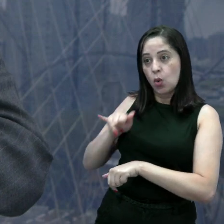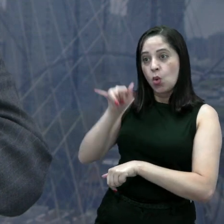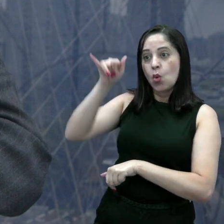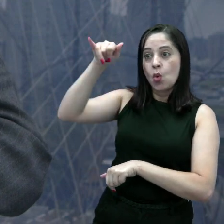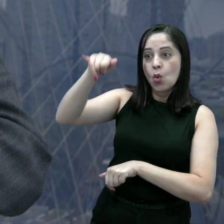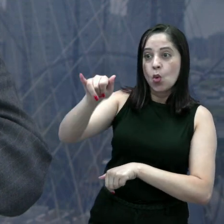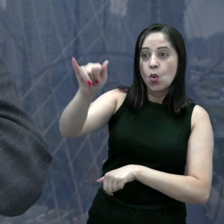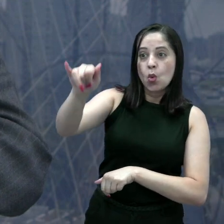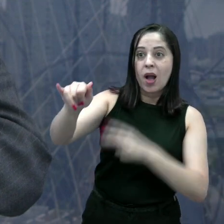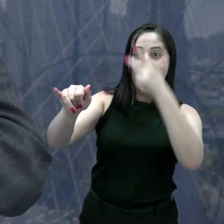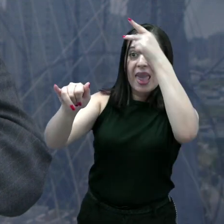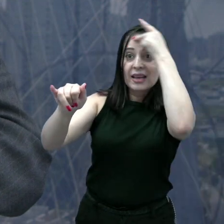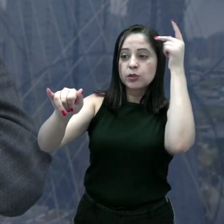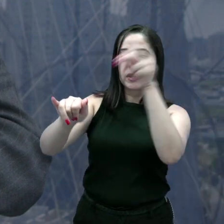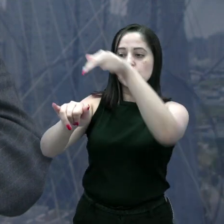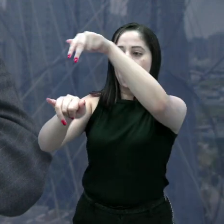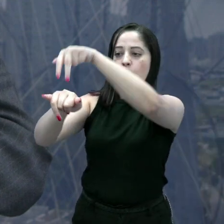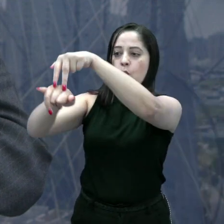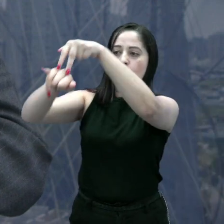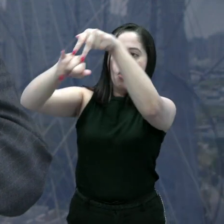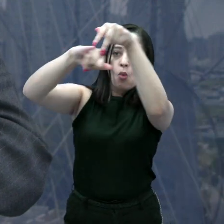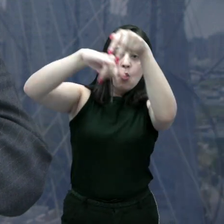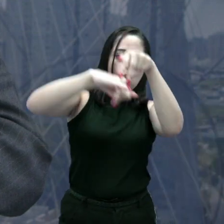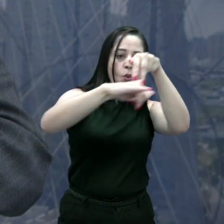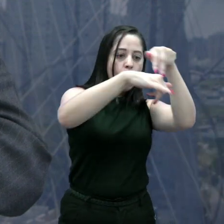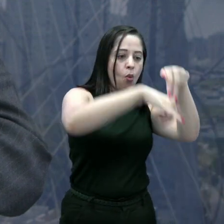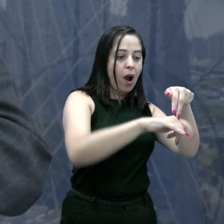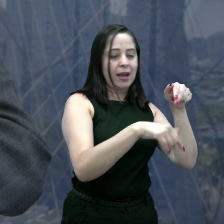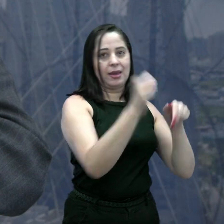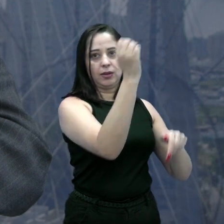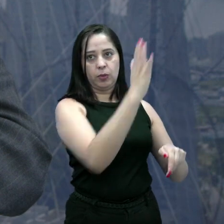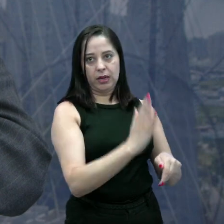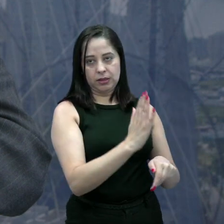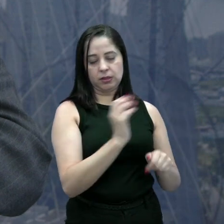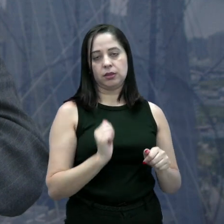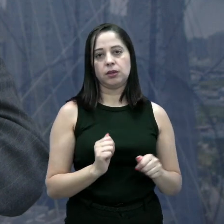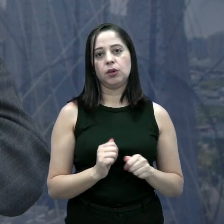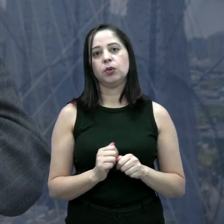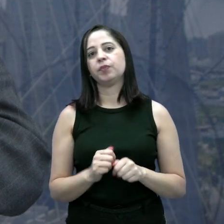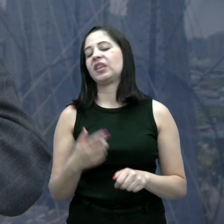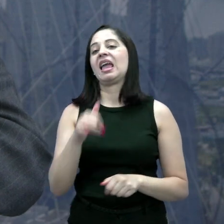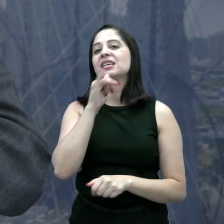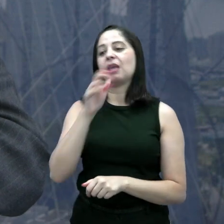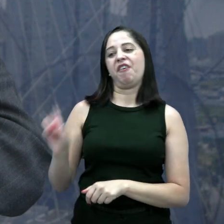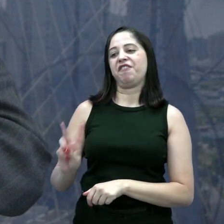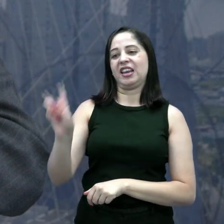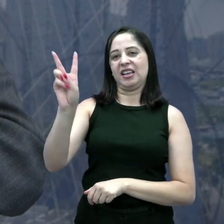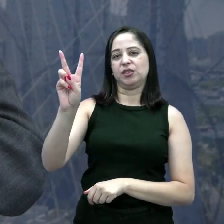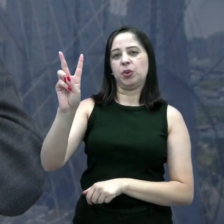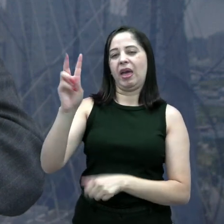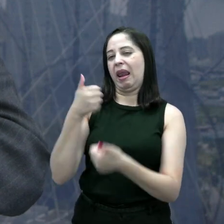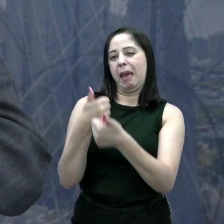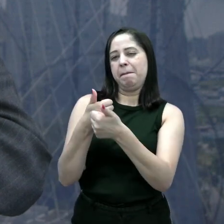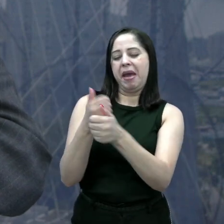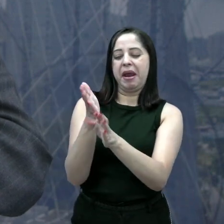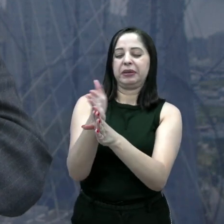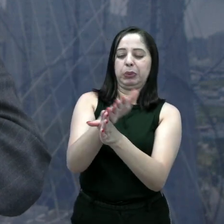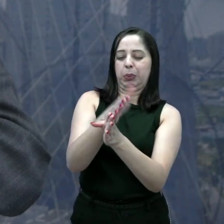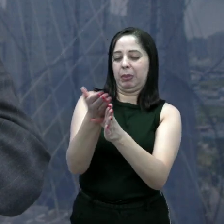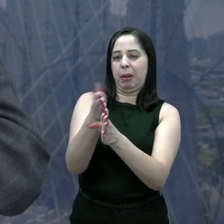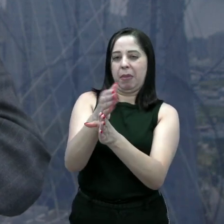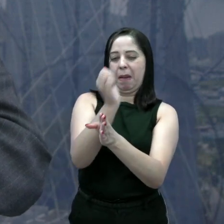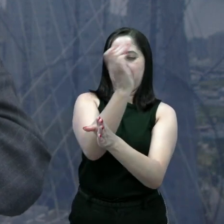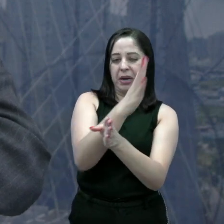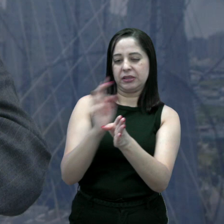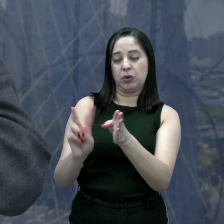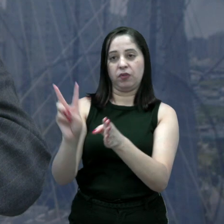é um estudo, né? Você vê que hoje a fronteira ela não é mais tão distante assim. A Venezuela, tudo bem, é nosso país vizinho, mas a gente